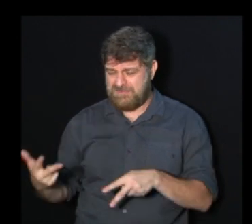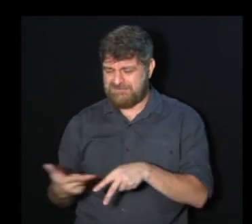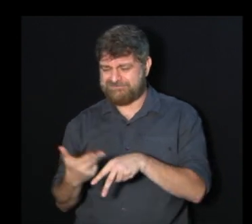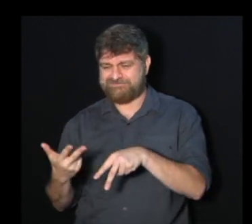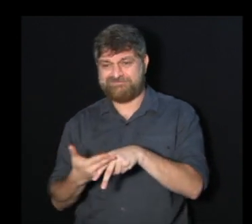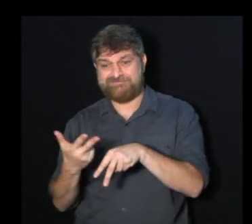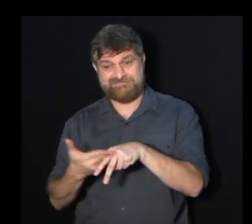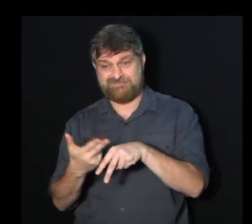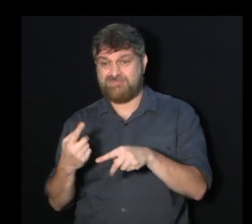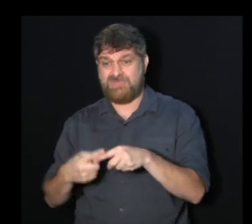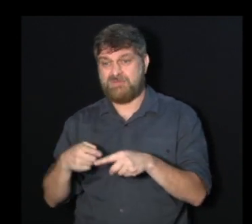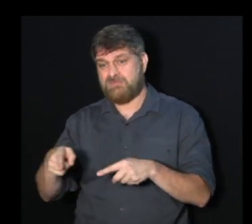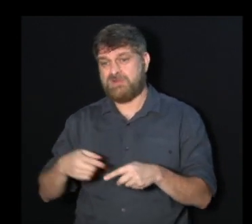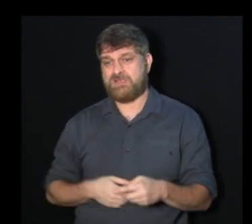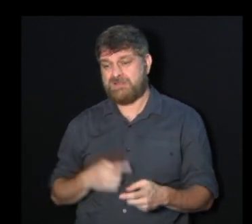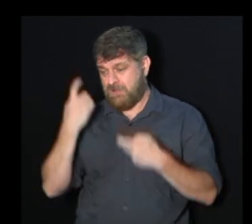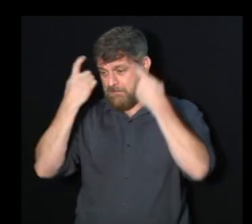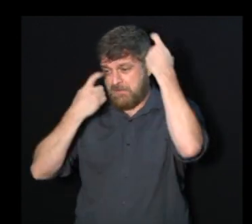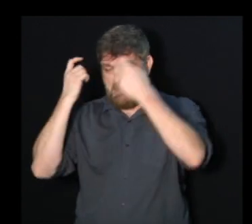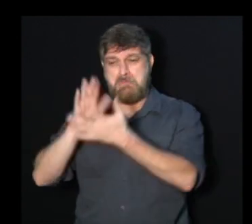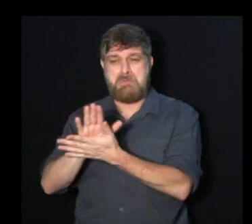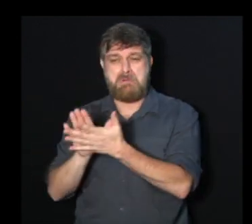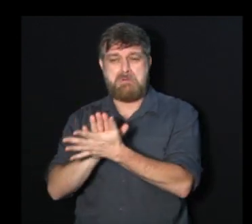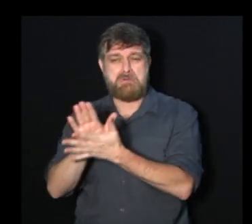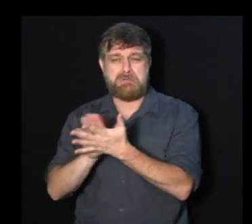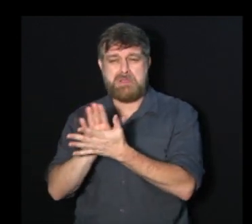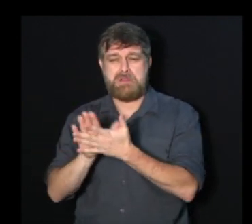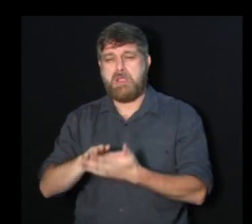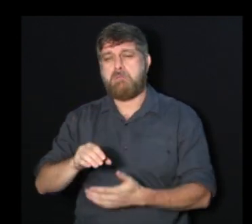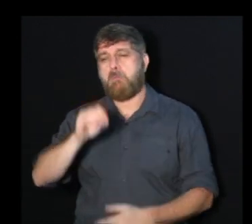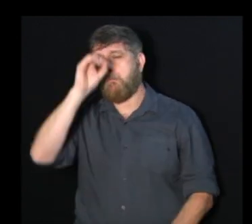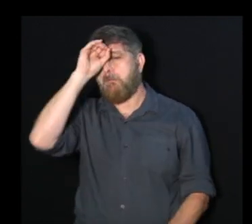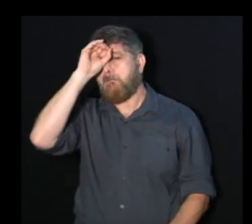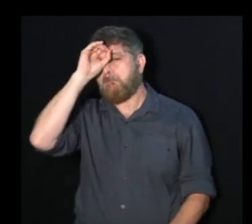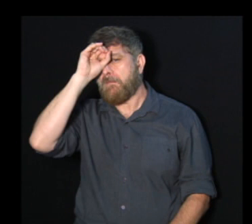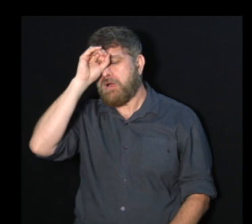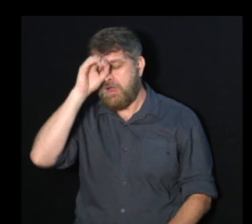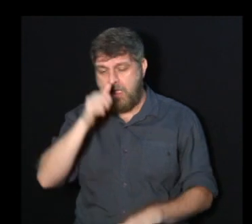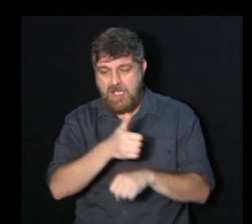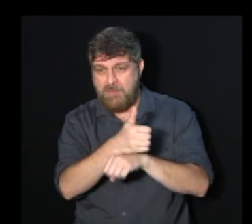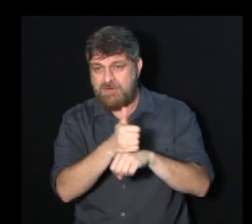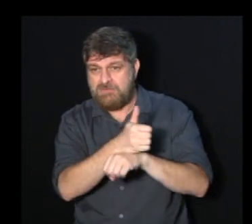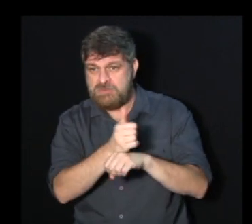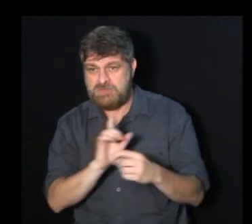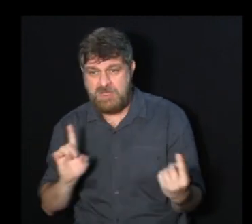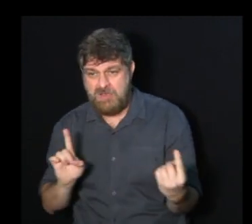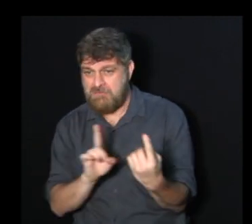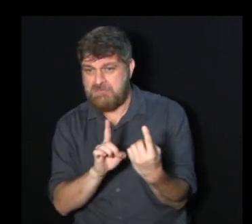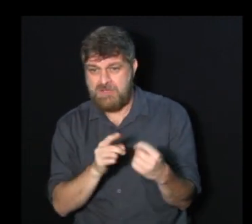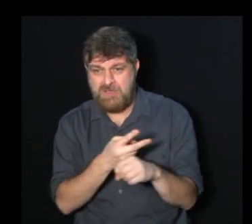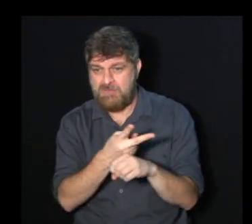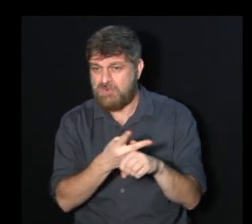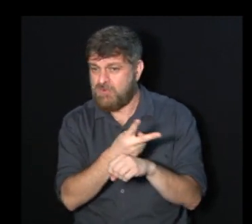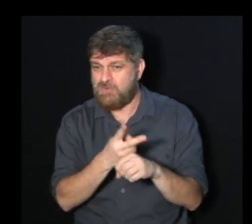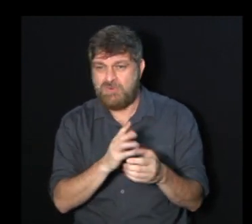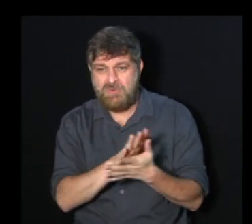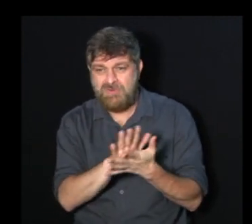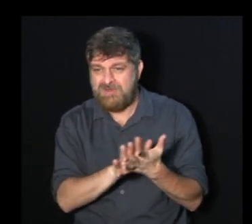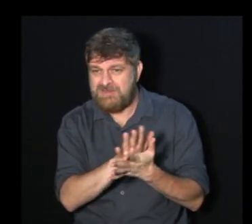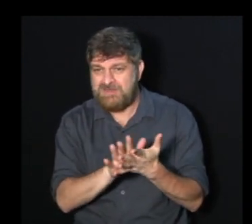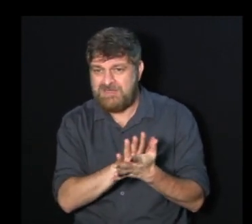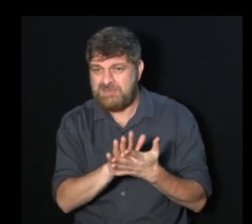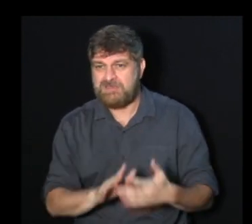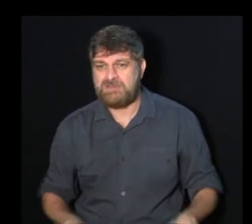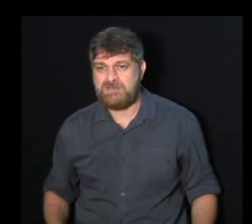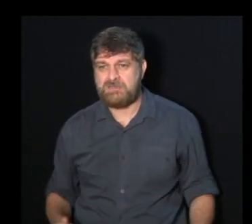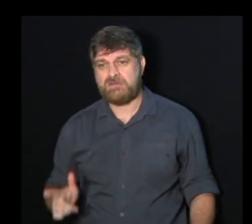porque, na verdade, não se preocupou, não pensou em procurar um profissional especializado, não pensou em procurar um serviço especializado